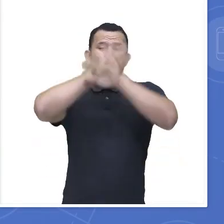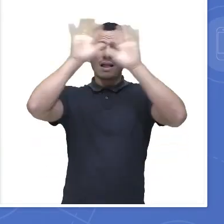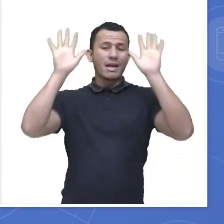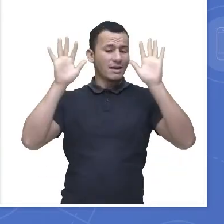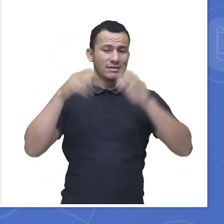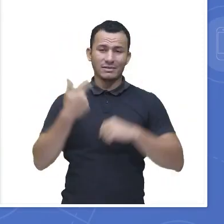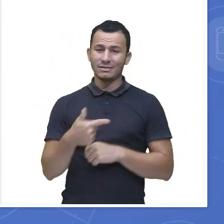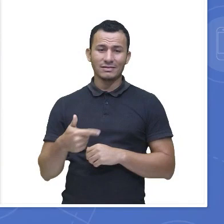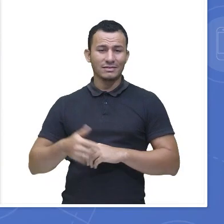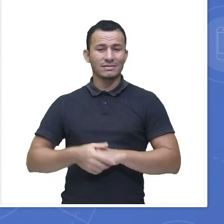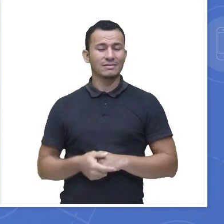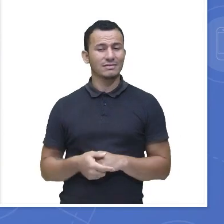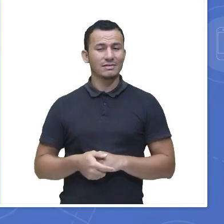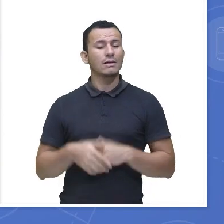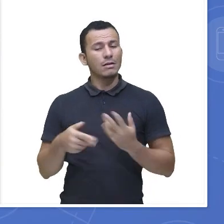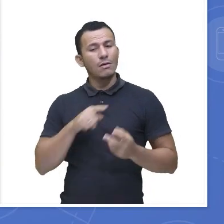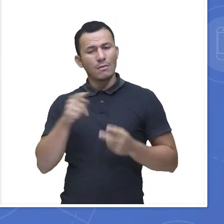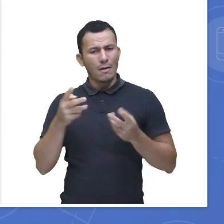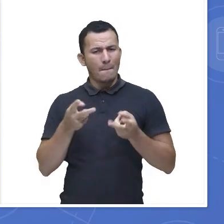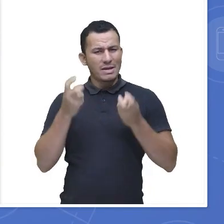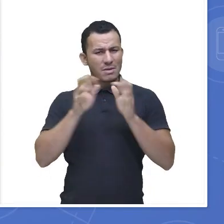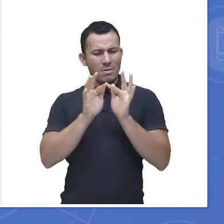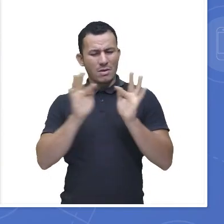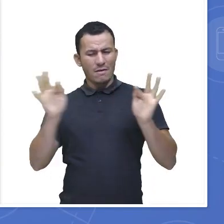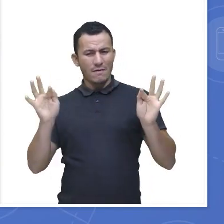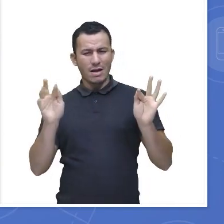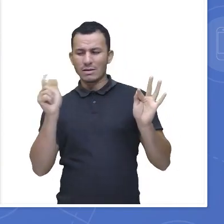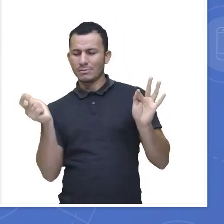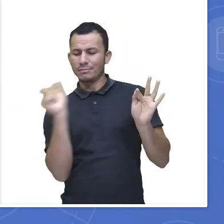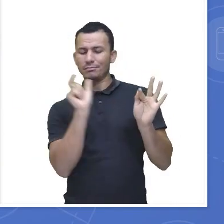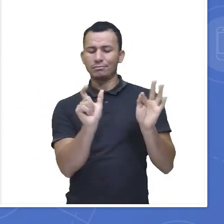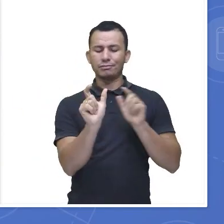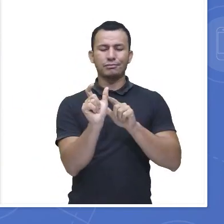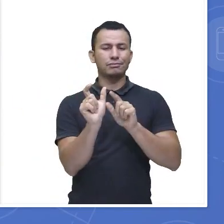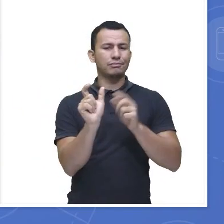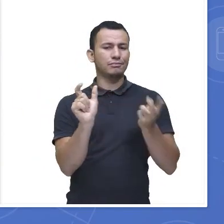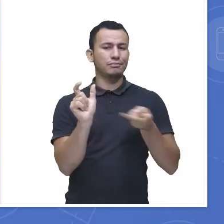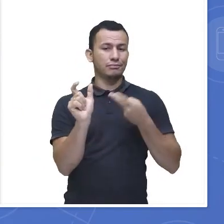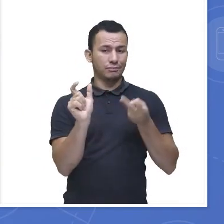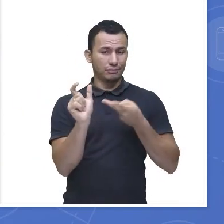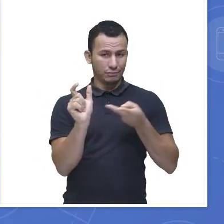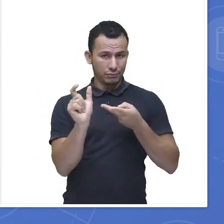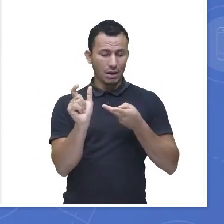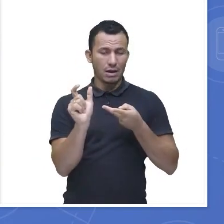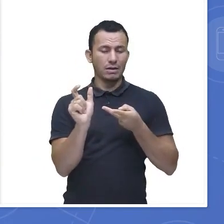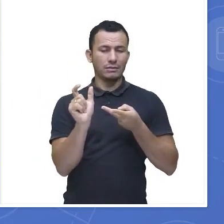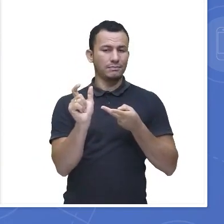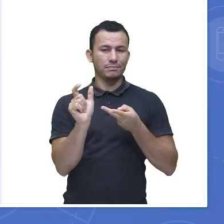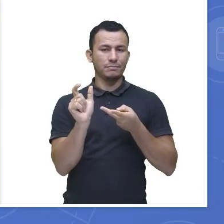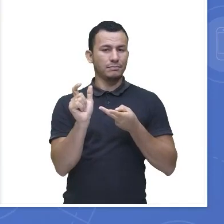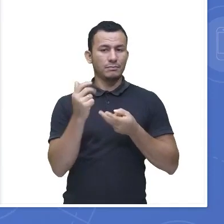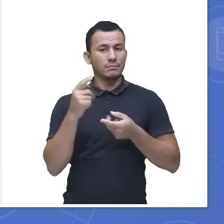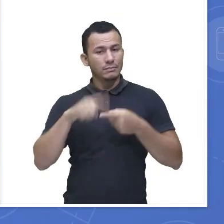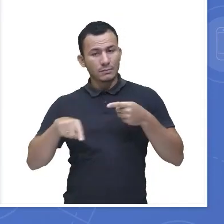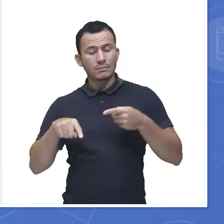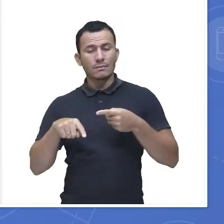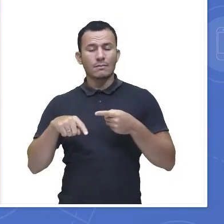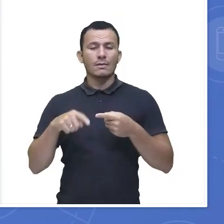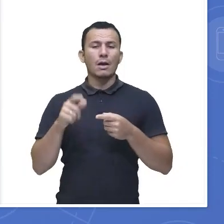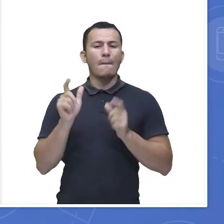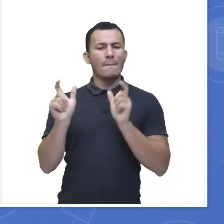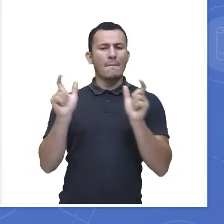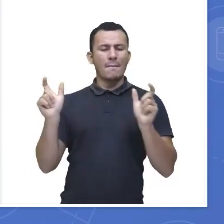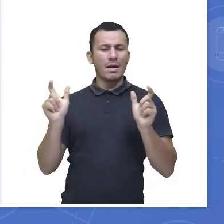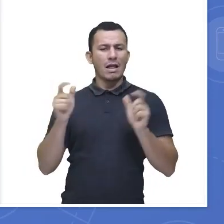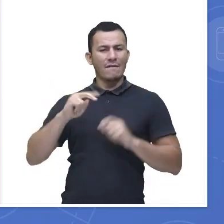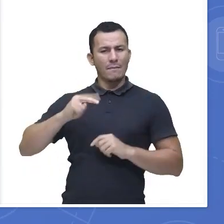isso, olha. Então você vai perceber que pela colocação inadequada, né, pela má colocação de palavras,